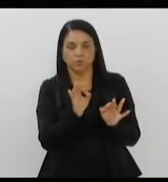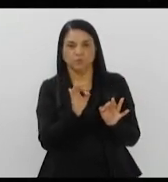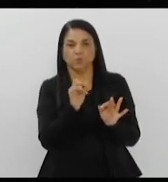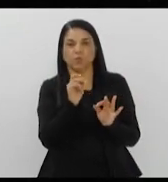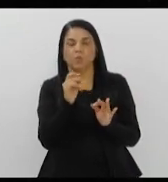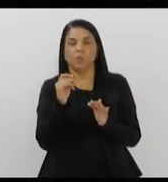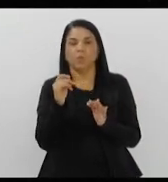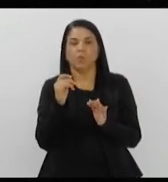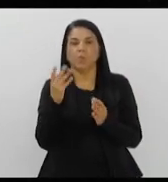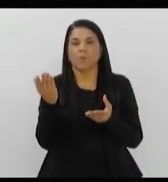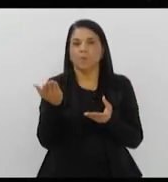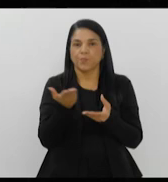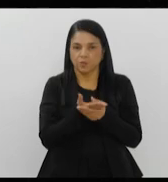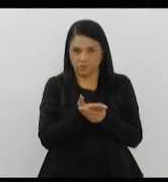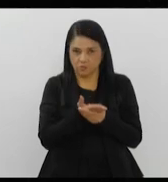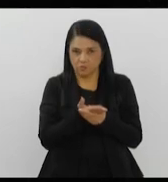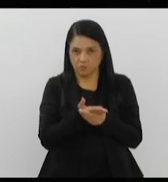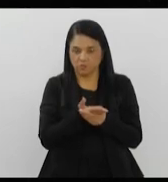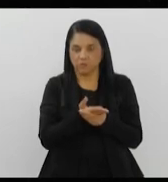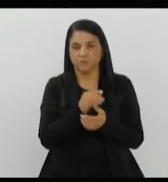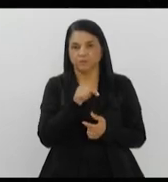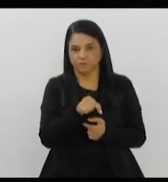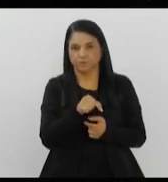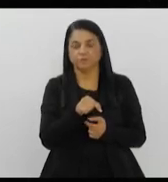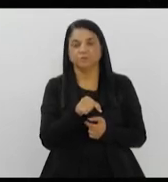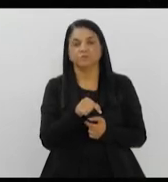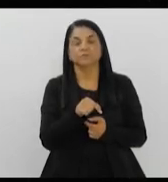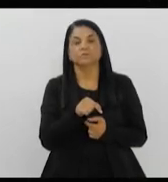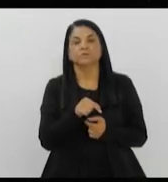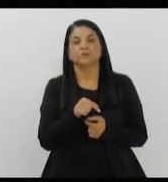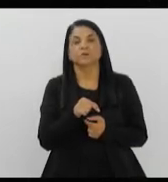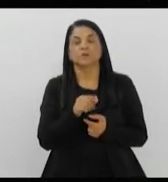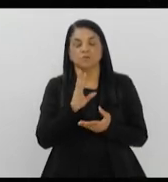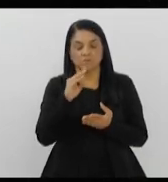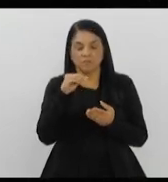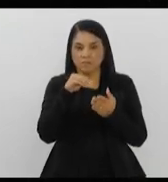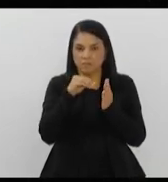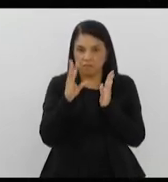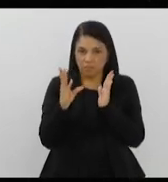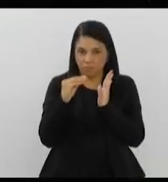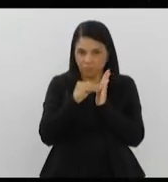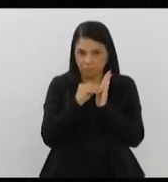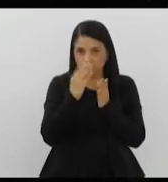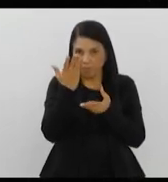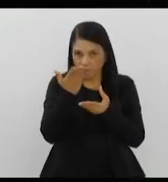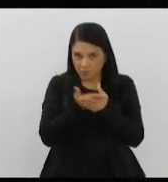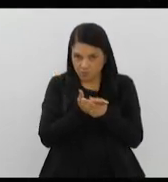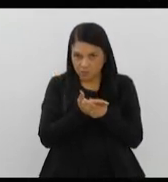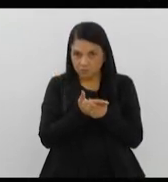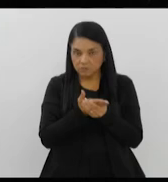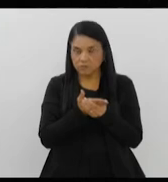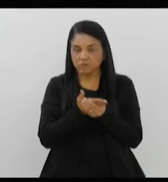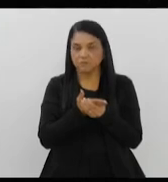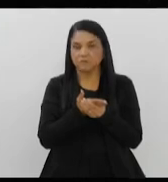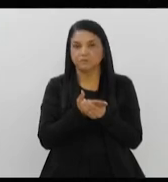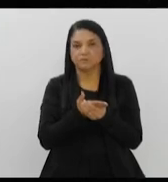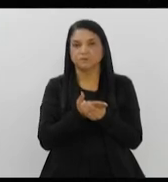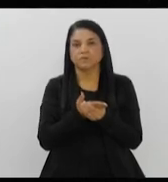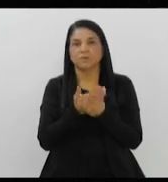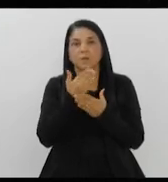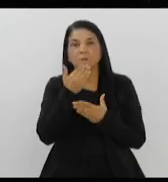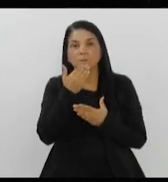processo. E esse processo consta, basicamente, de uma